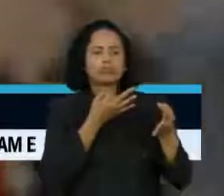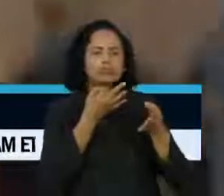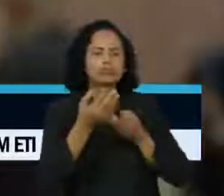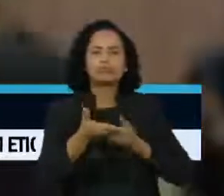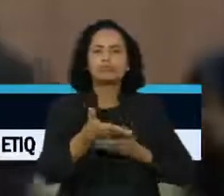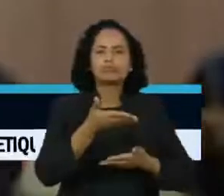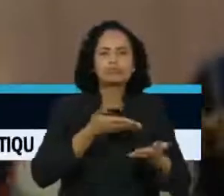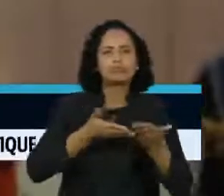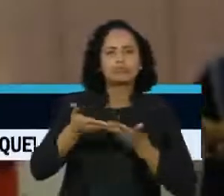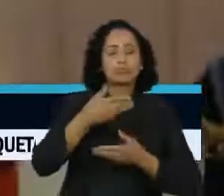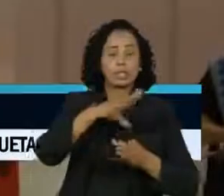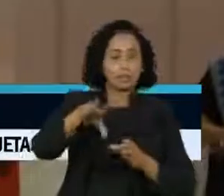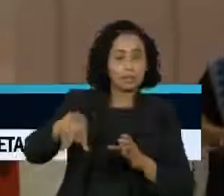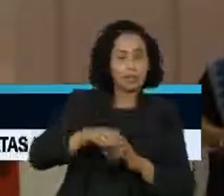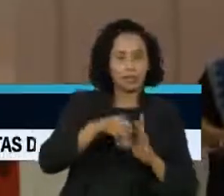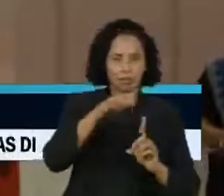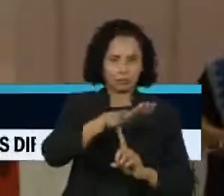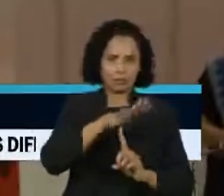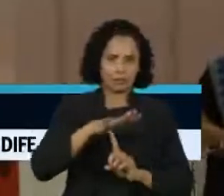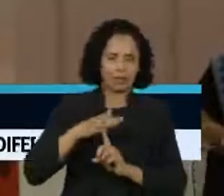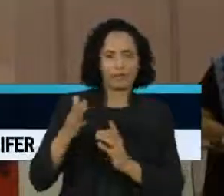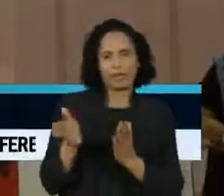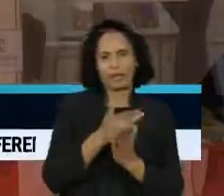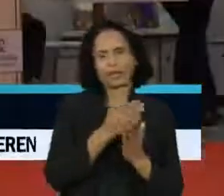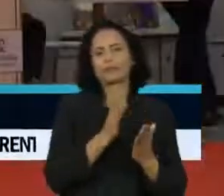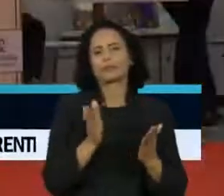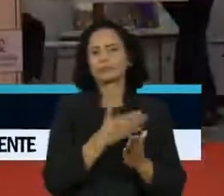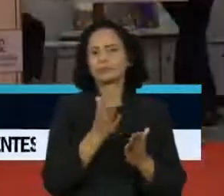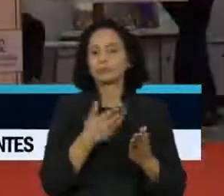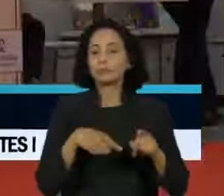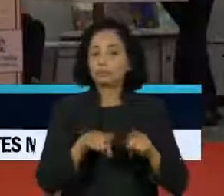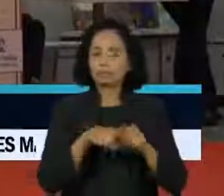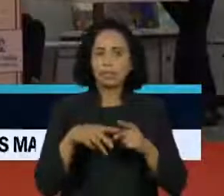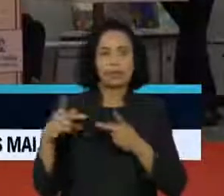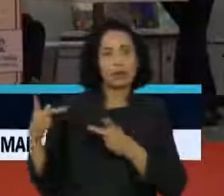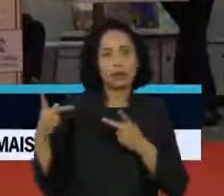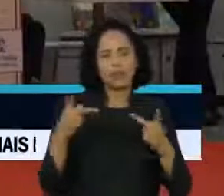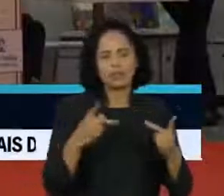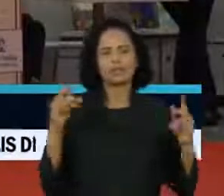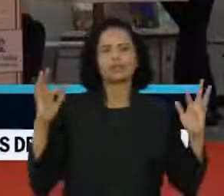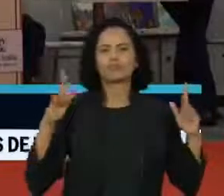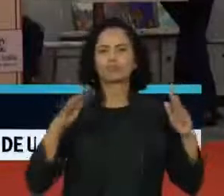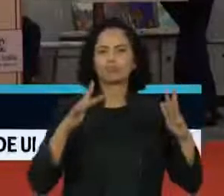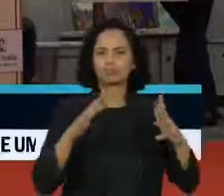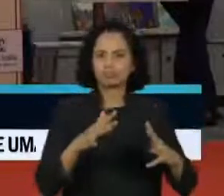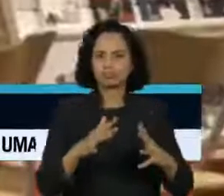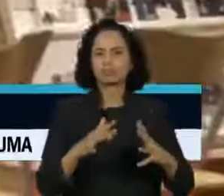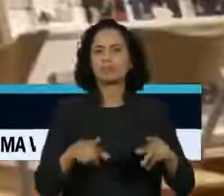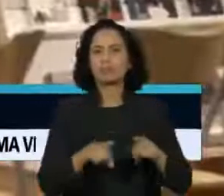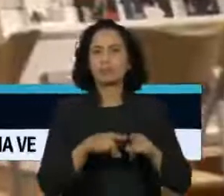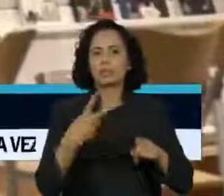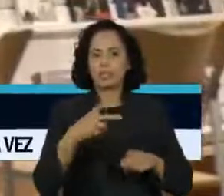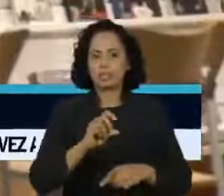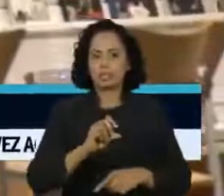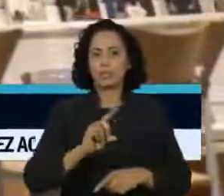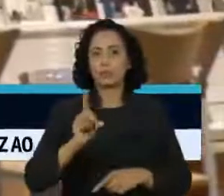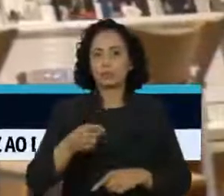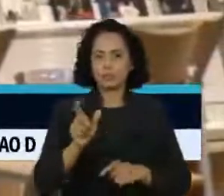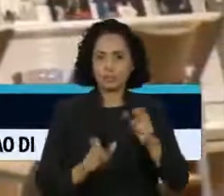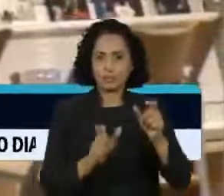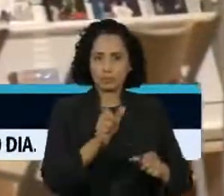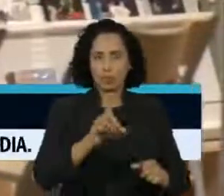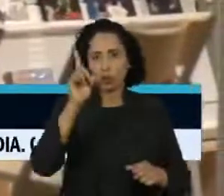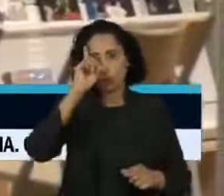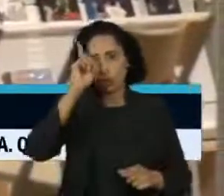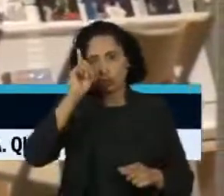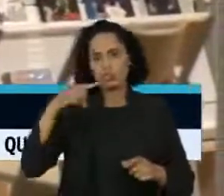feira. Há restrições para o número diário de visitantes este ano. O limite é de 25 mil pessoas por dia, 2 vezes menos